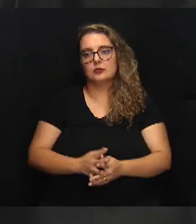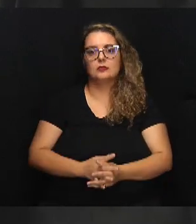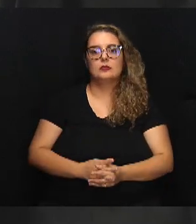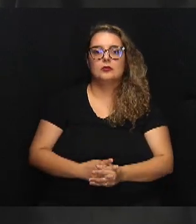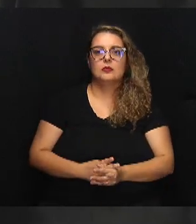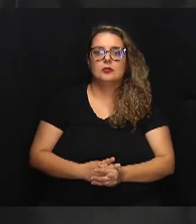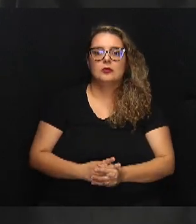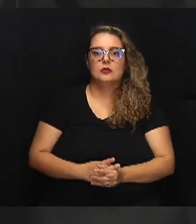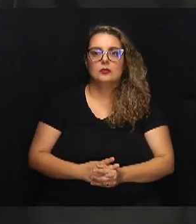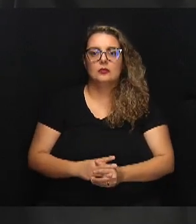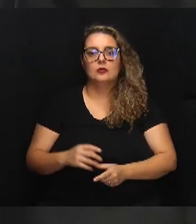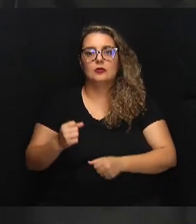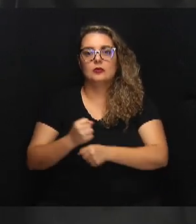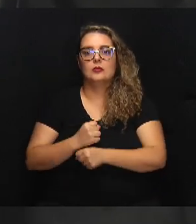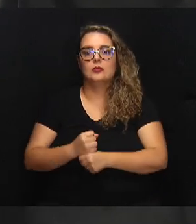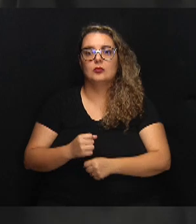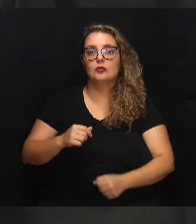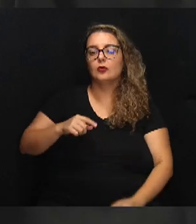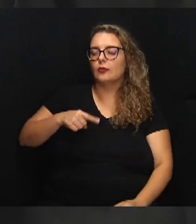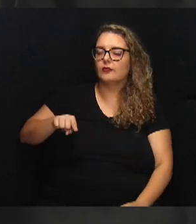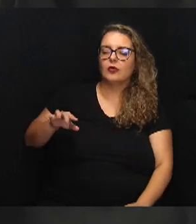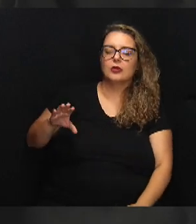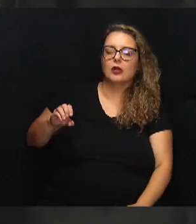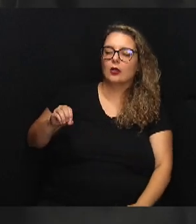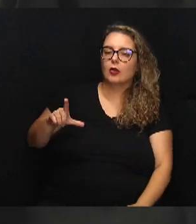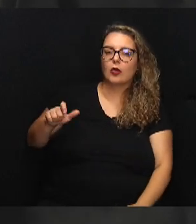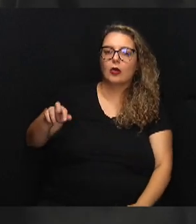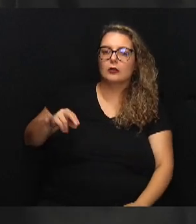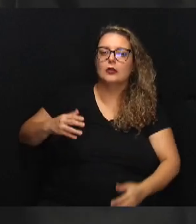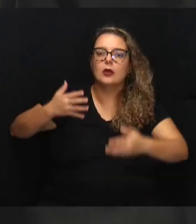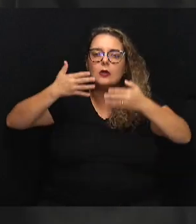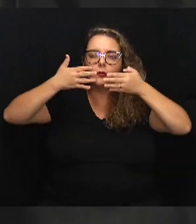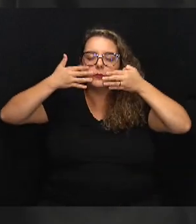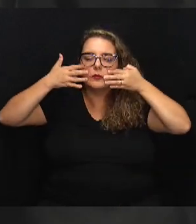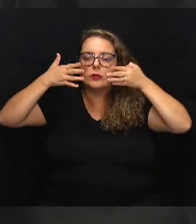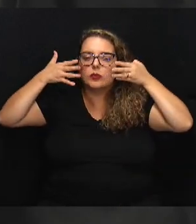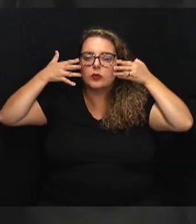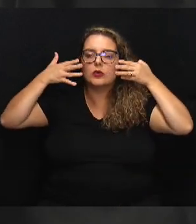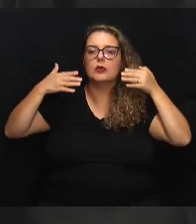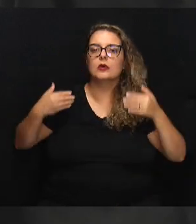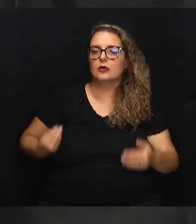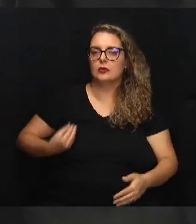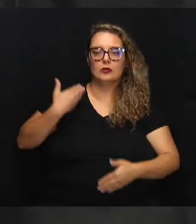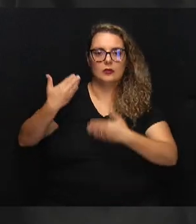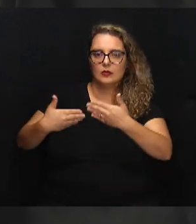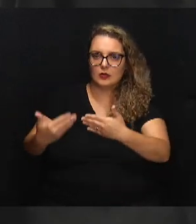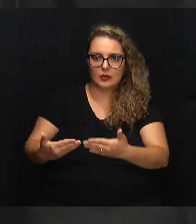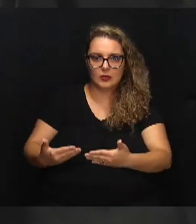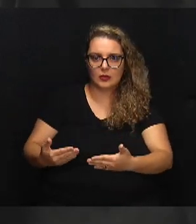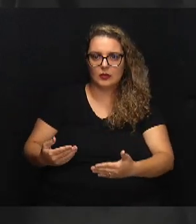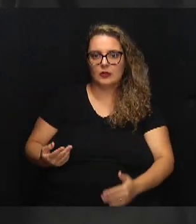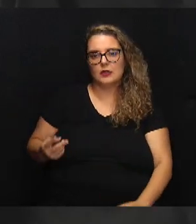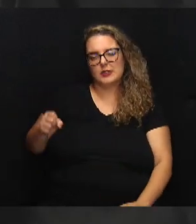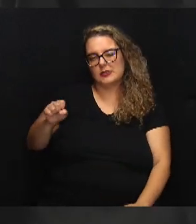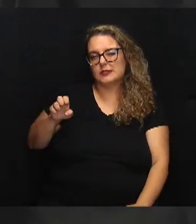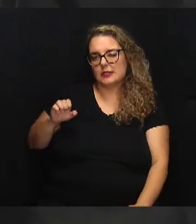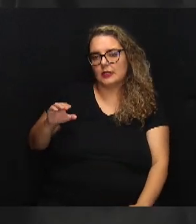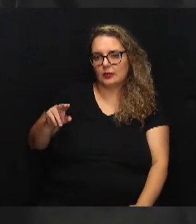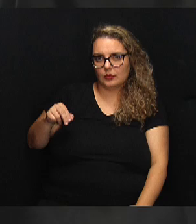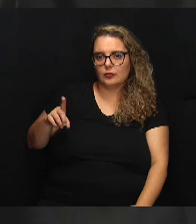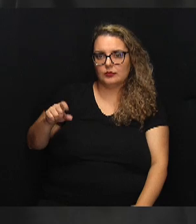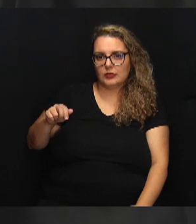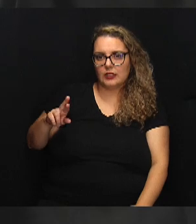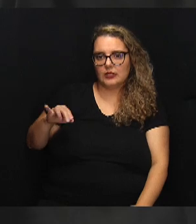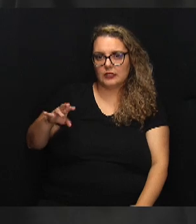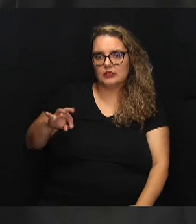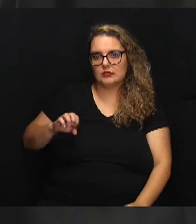ano do Fora Collor, né? O ano dos caras pintadas. Eu vivi todo esse processo ainda secundarista ali, né? Mas já